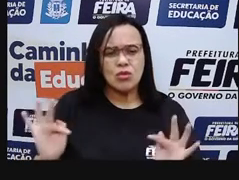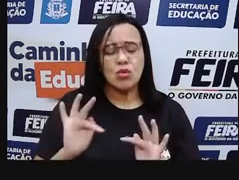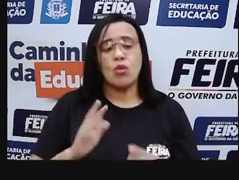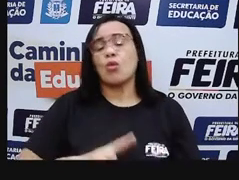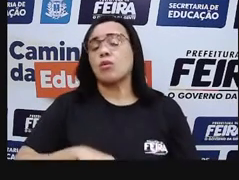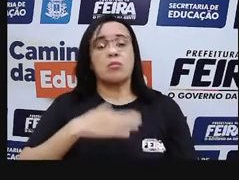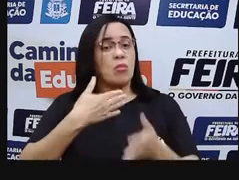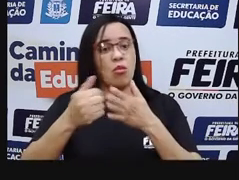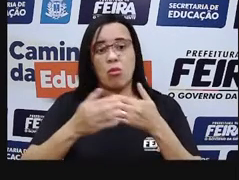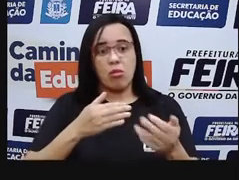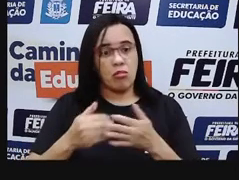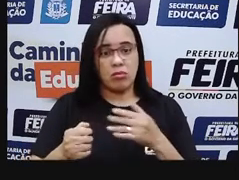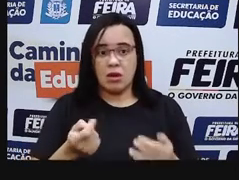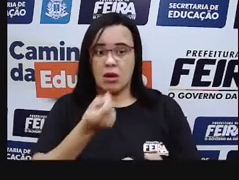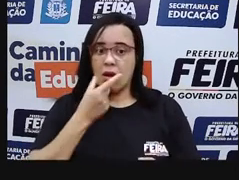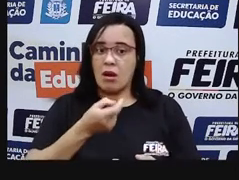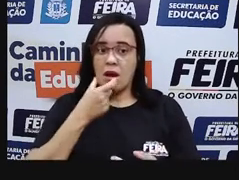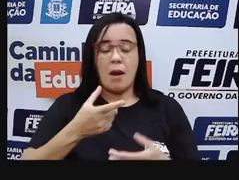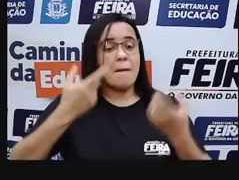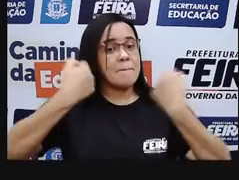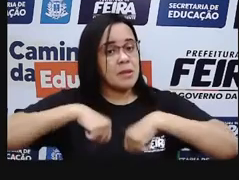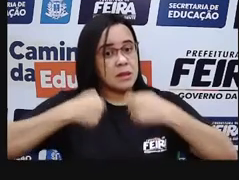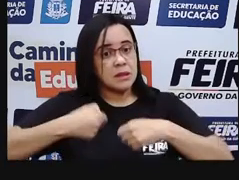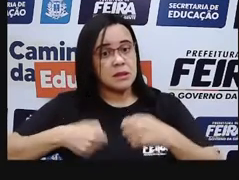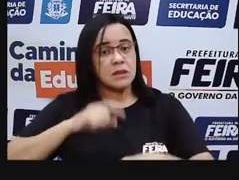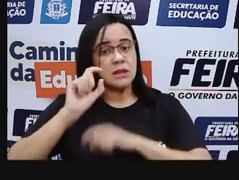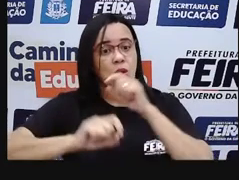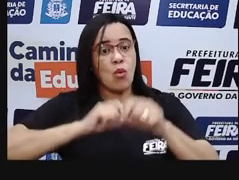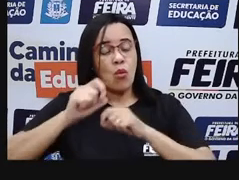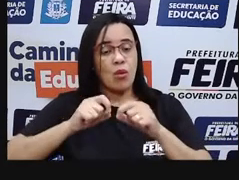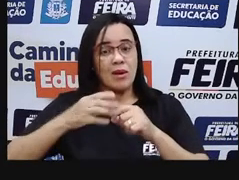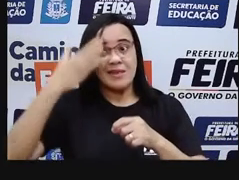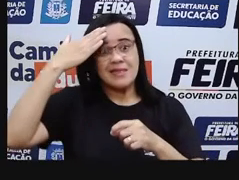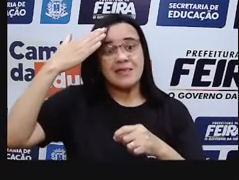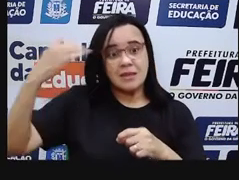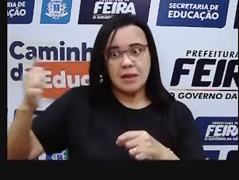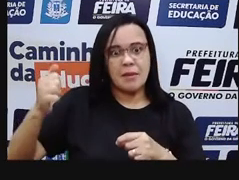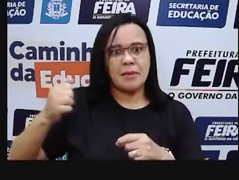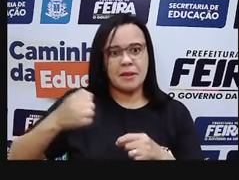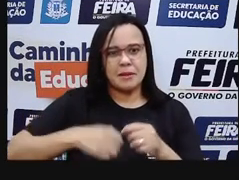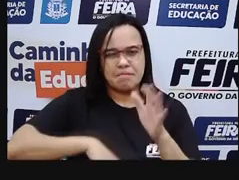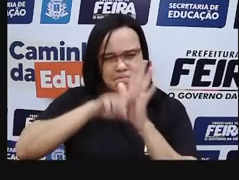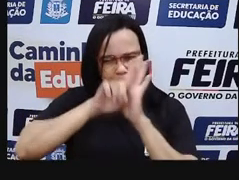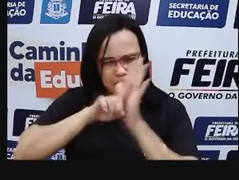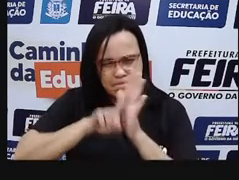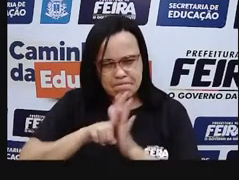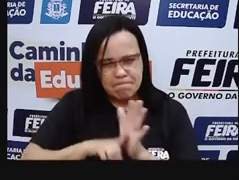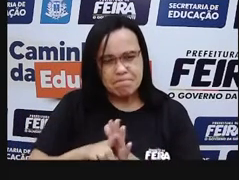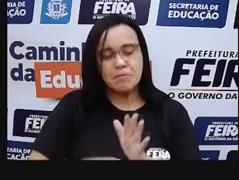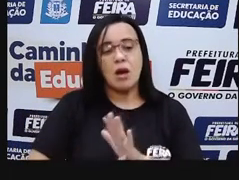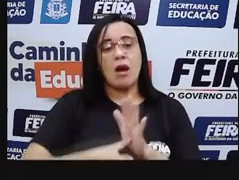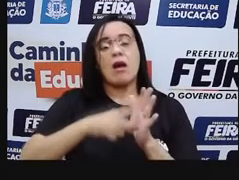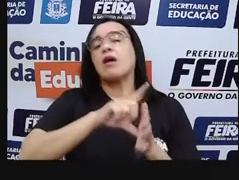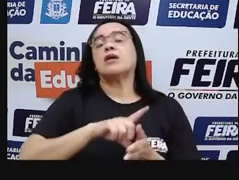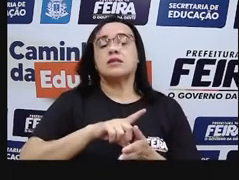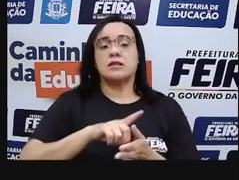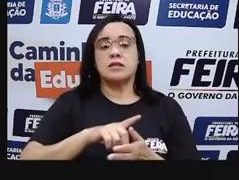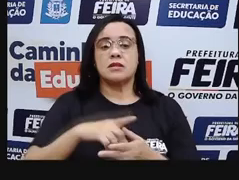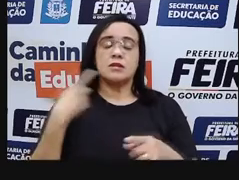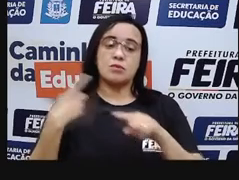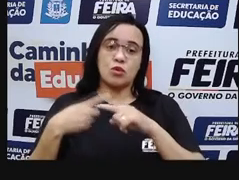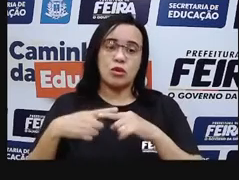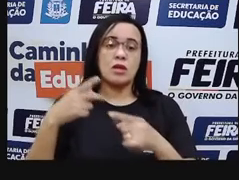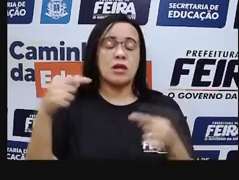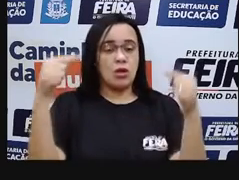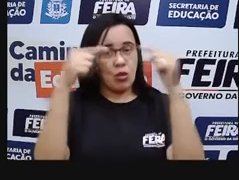funções diferentes e objetivos diferentes para que a gente tem ali daquele conceito de saúde a gente tem essa essa